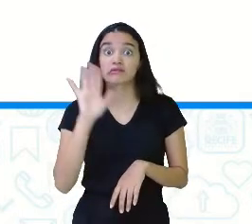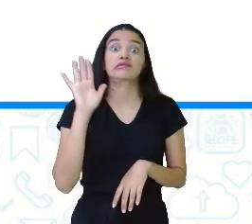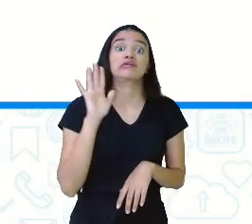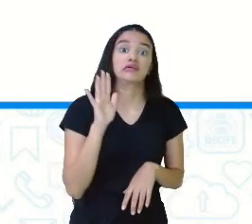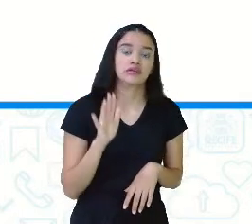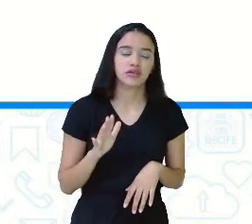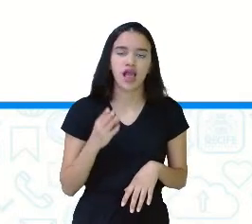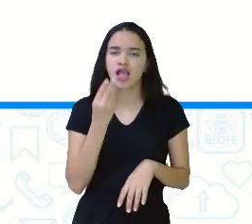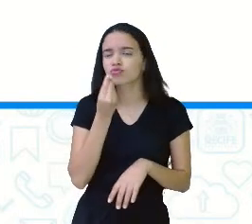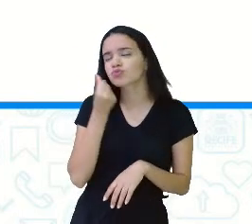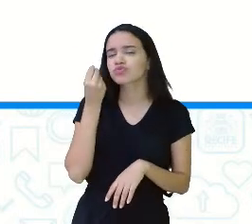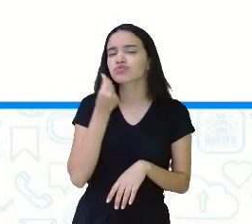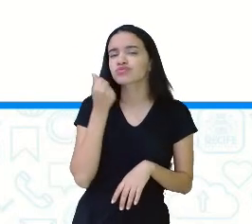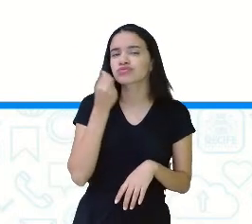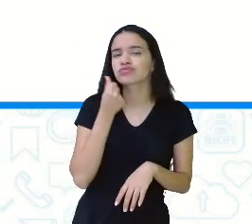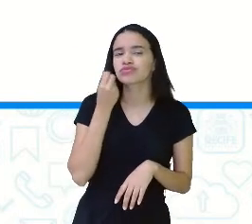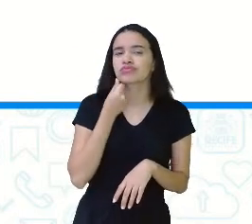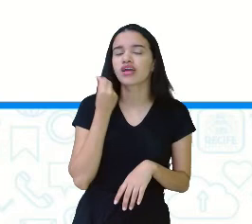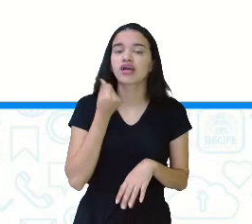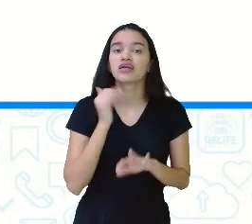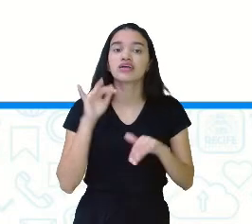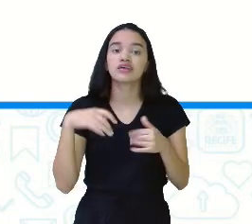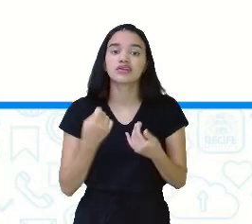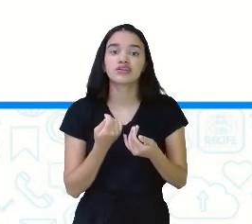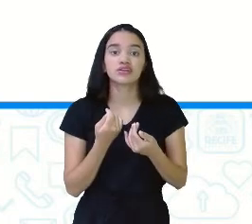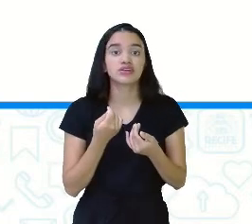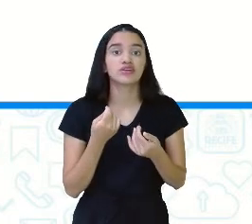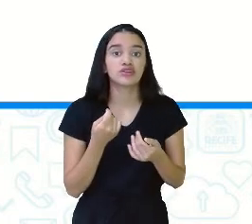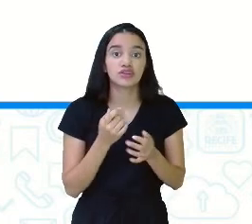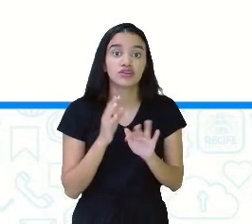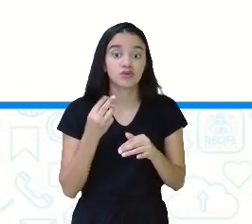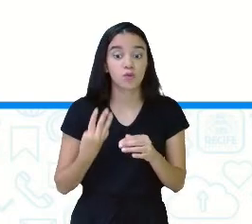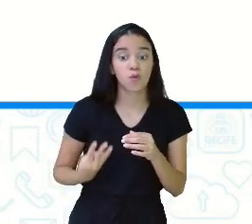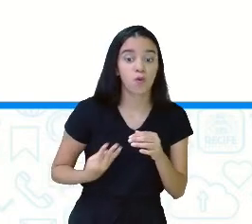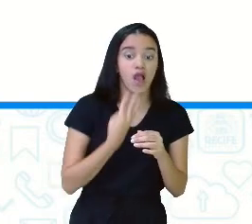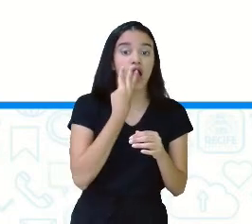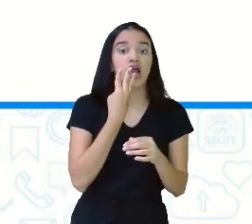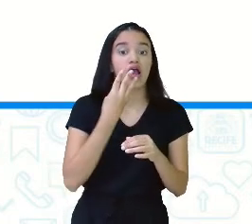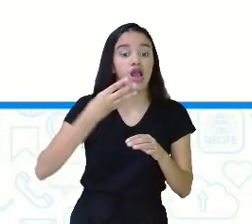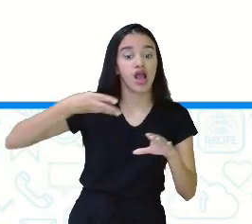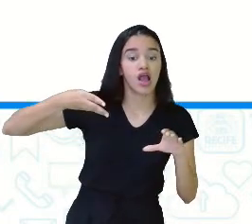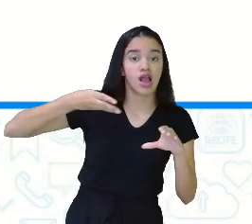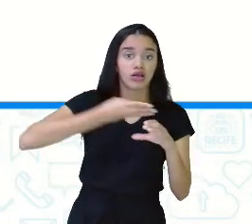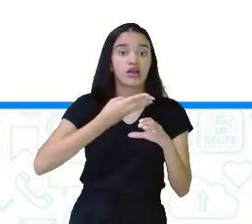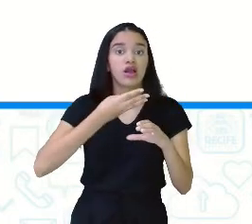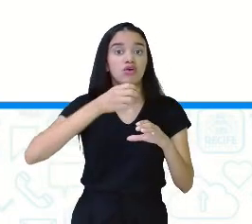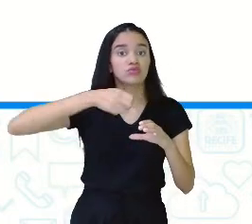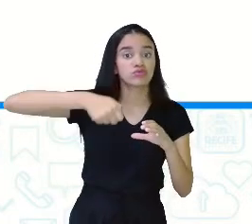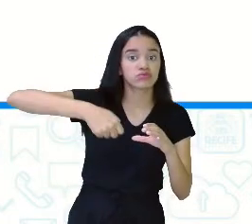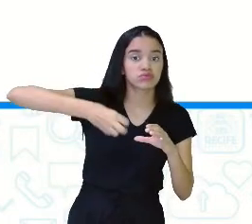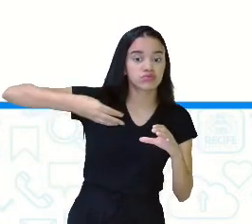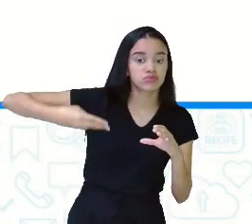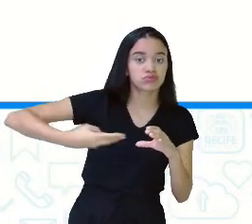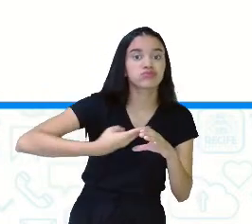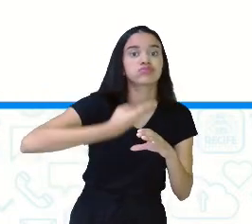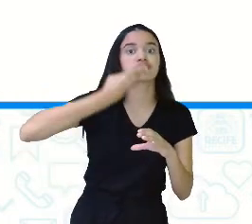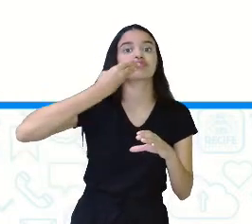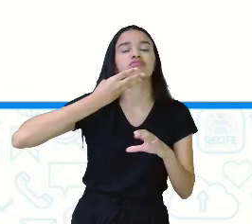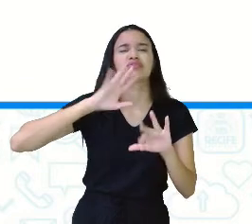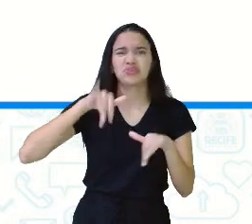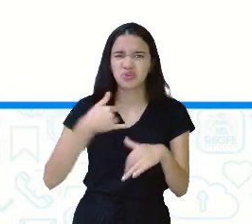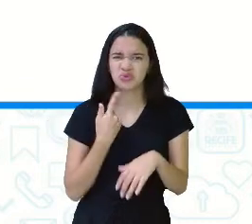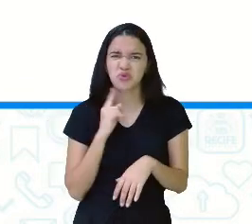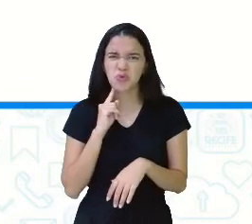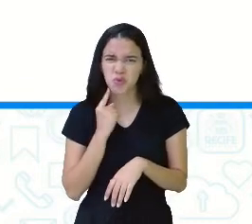É degustada com a ajuda de um garfo especial e de uma pinça para tirar a carne da concha. E aí, ficou com